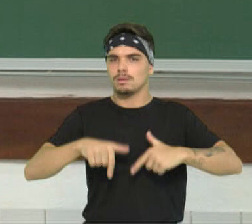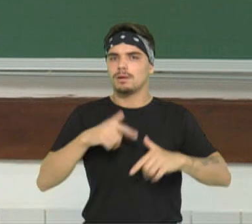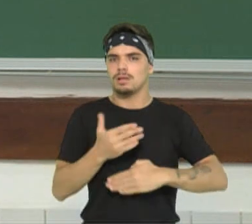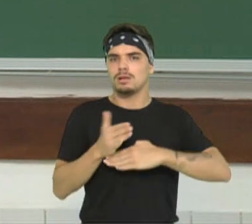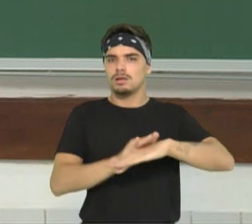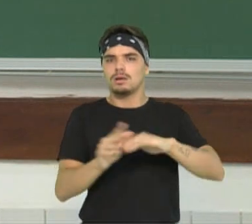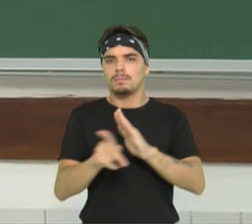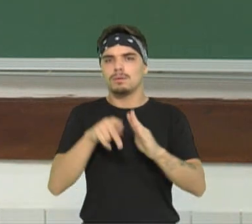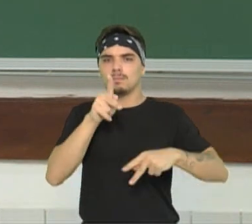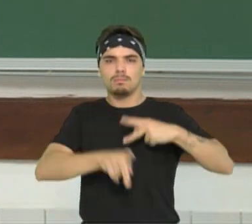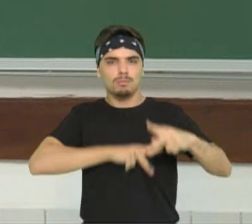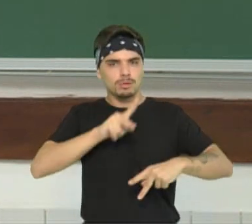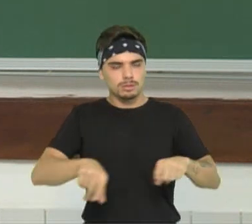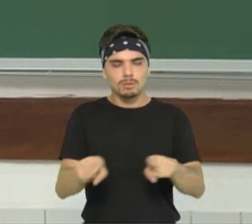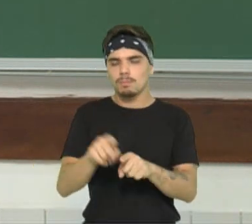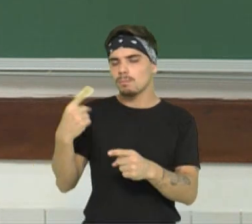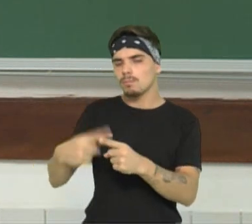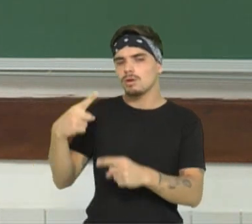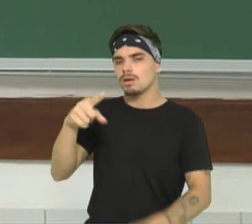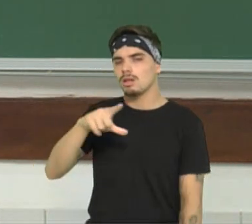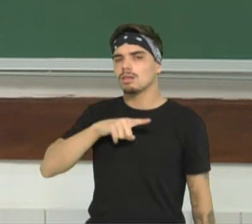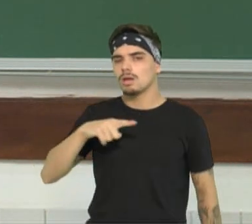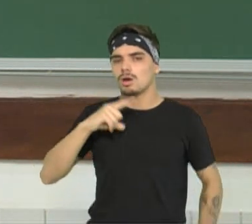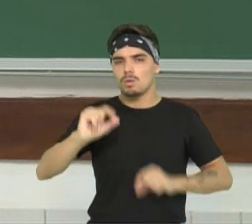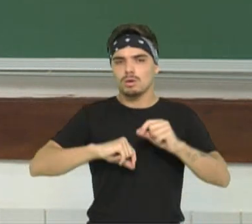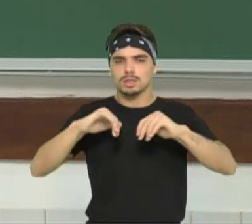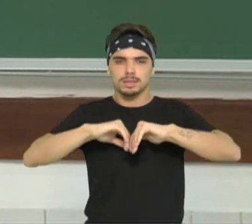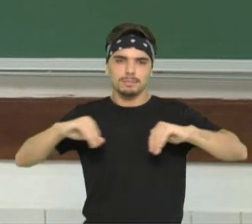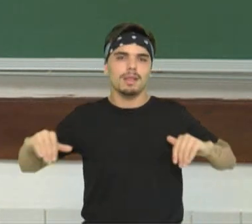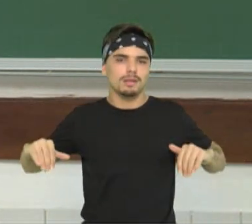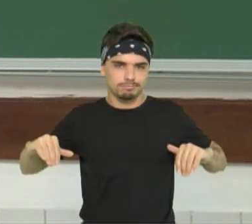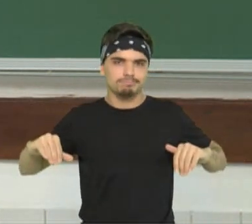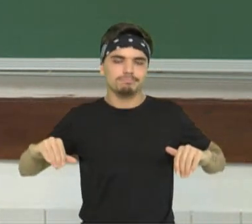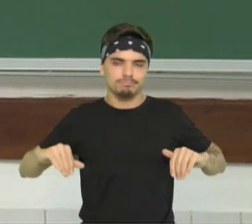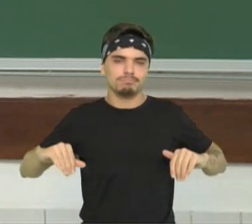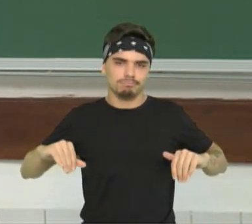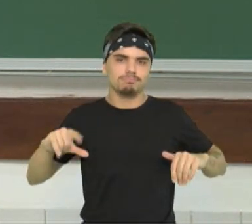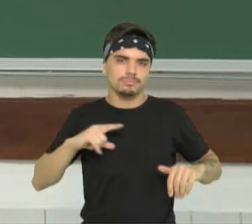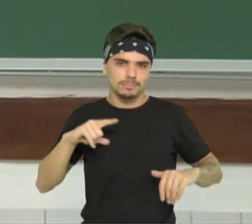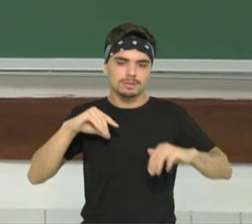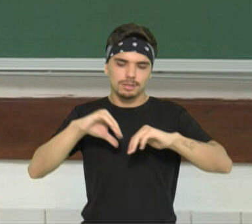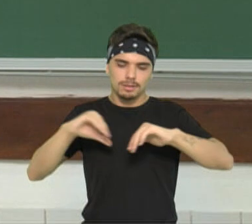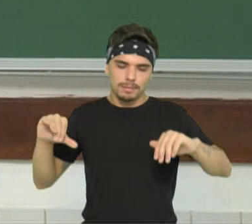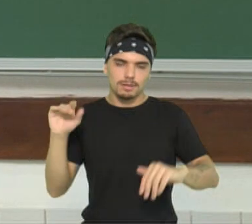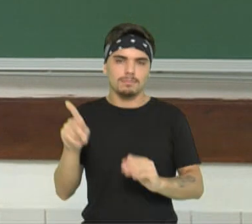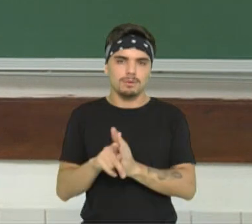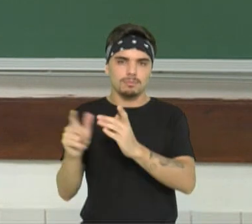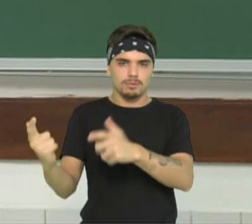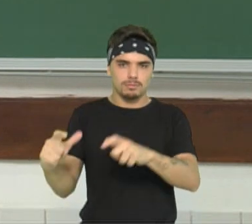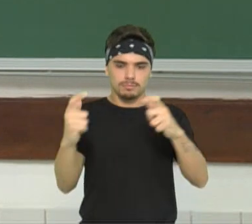prestados à população, porque elas estão segregadas, divididas nesse